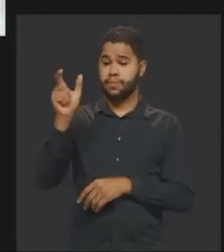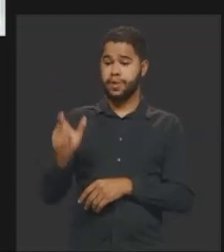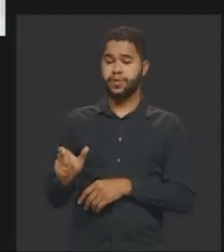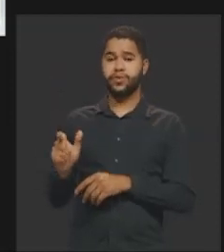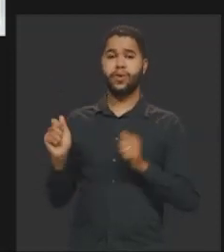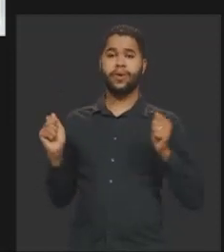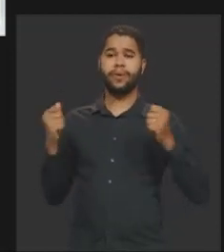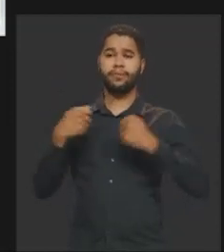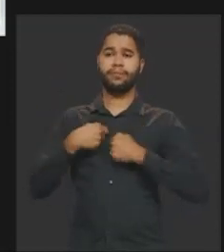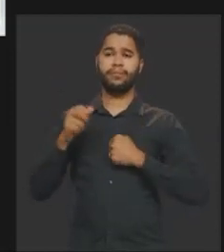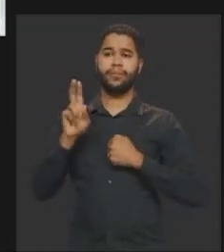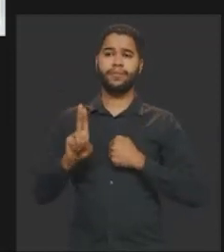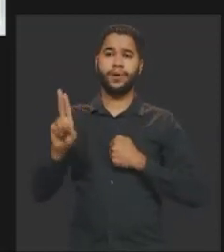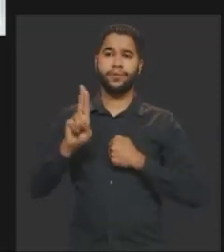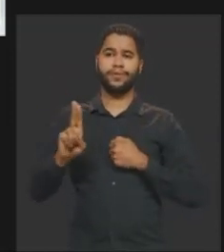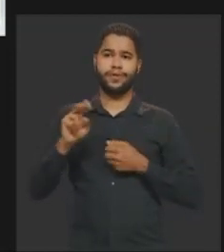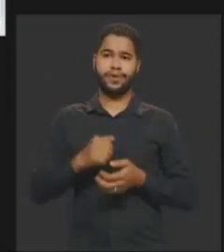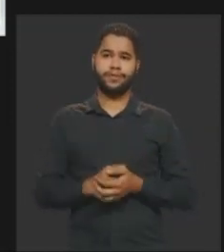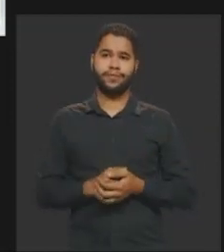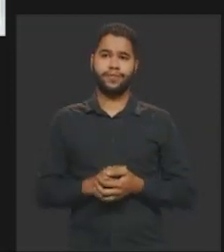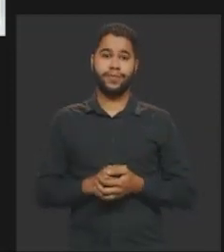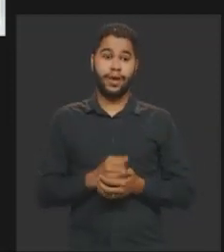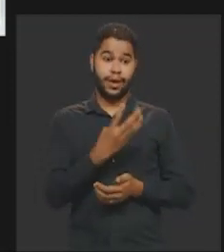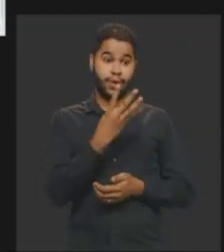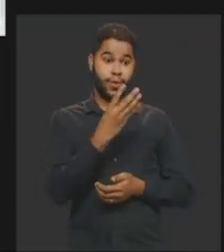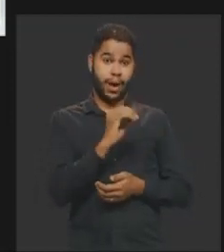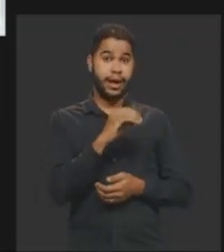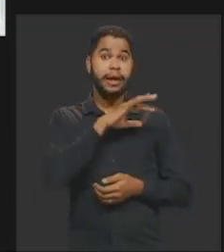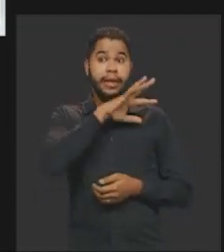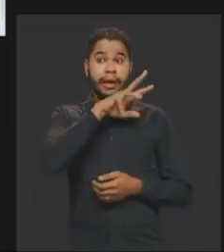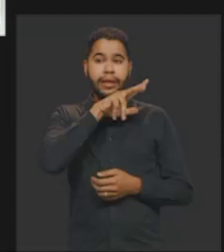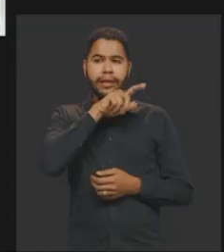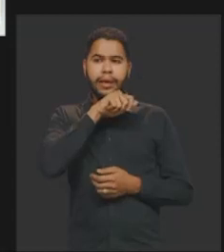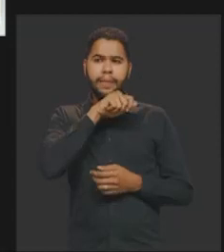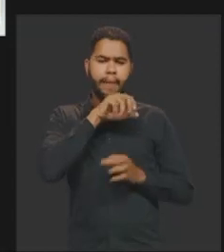frase também, a parte verbal. Quer dizer, precisa de 40 animais,